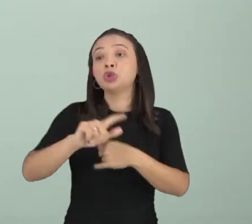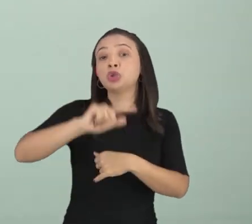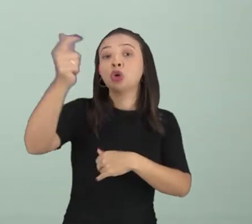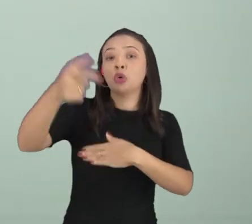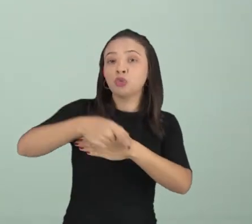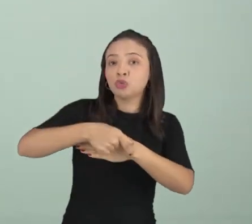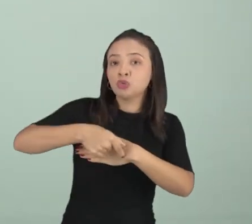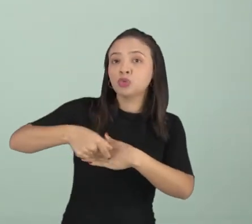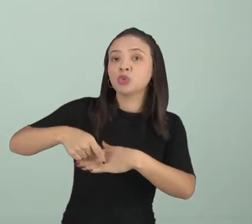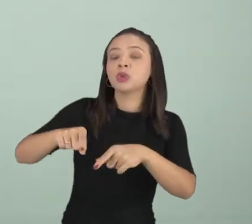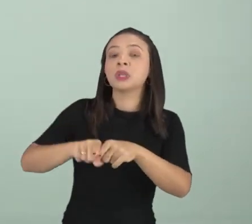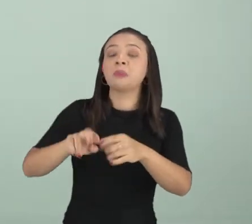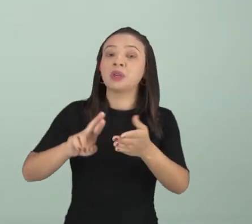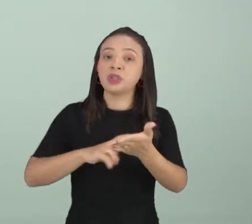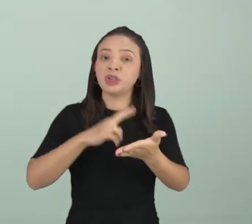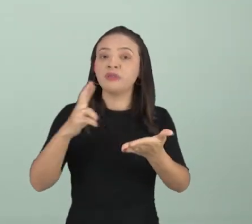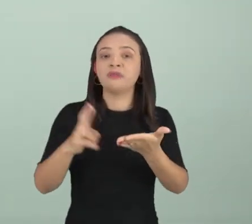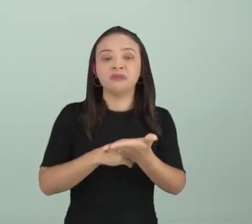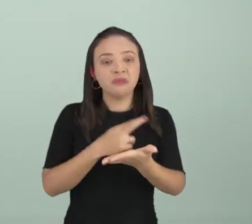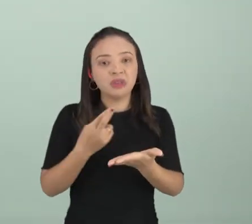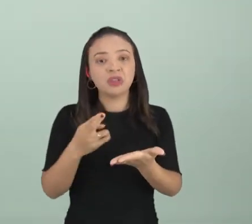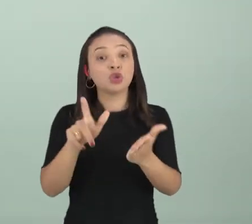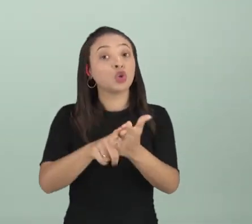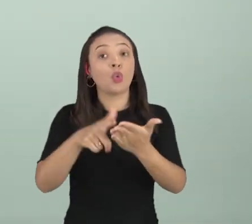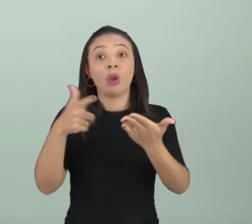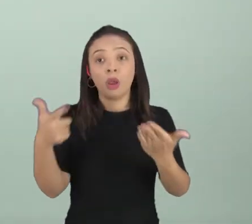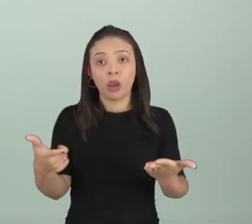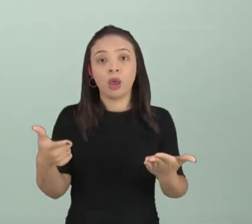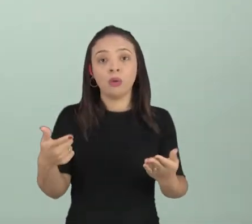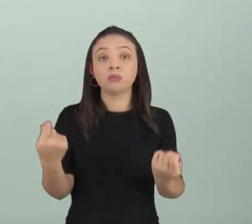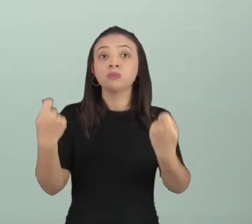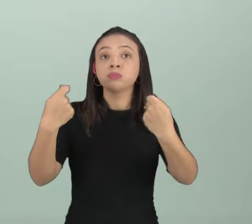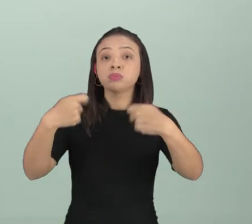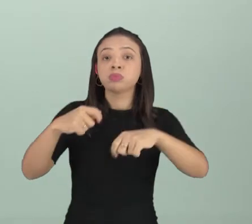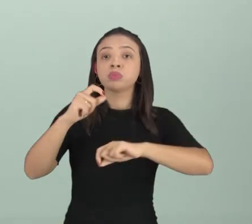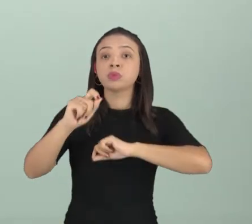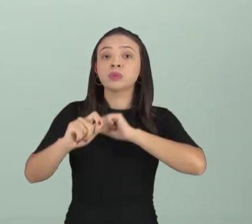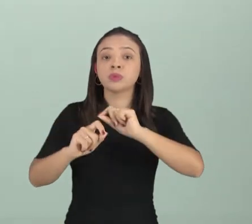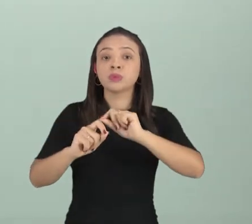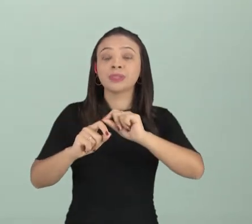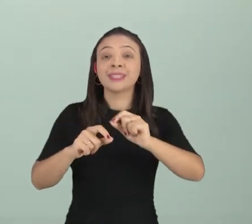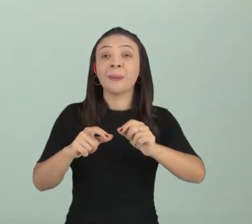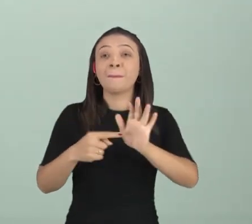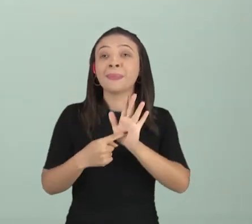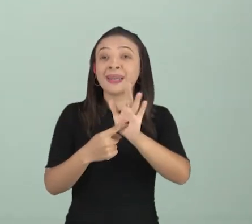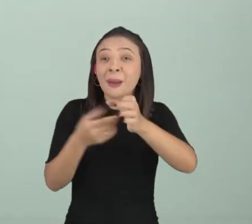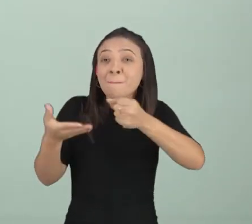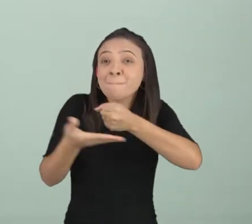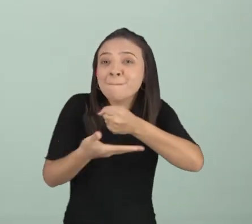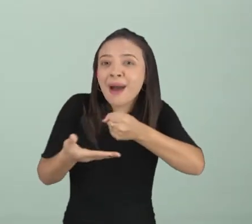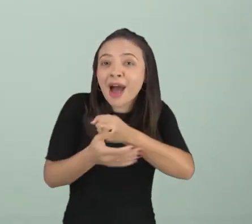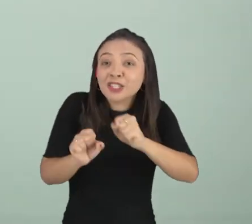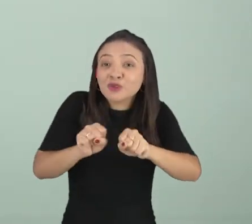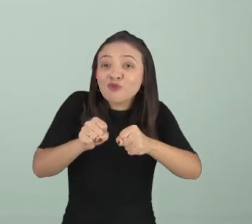autores, de revistas, de alguns jornais, para poder embasar, né? Para